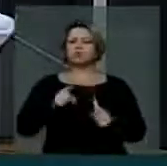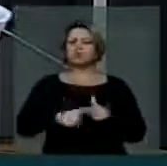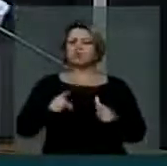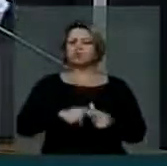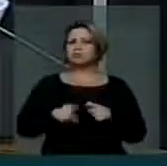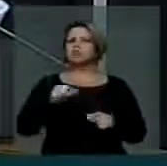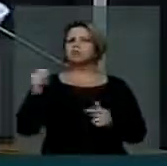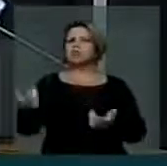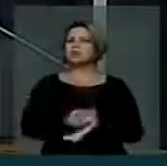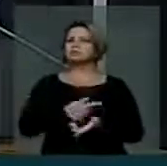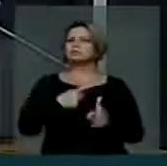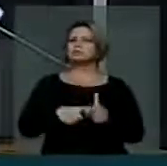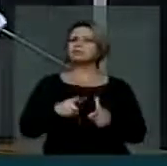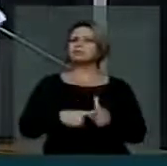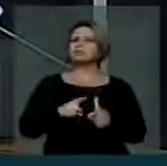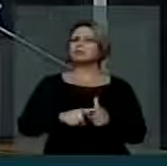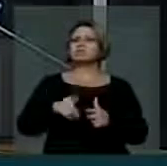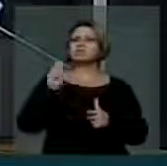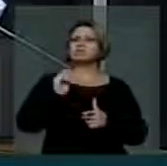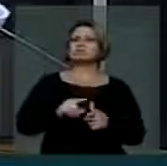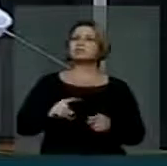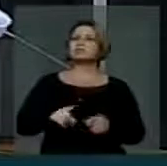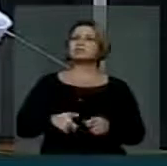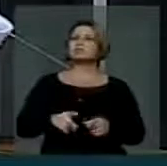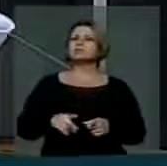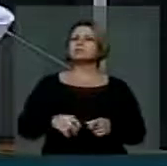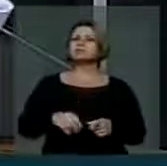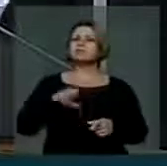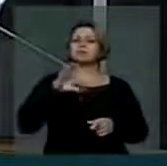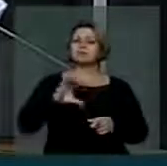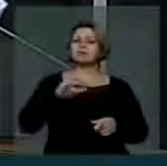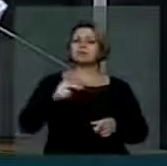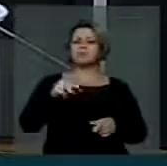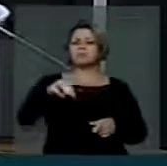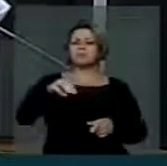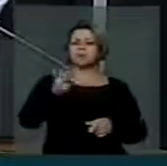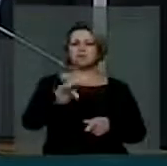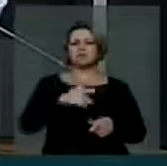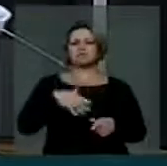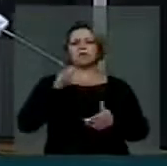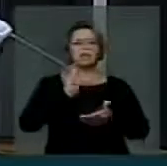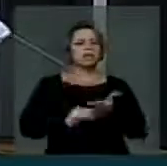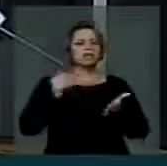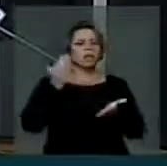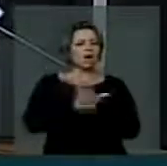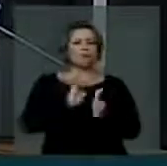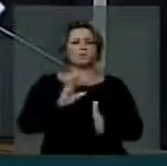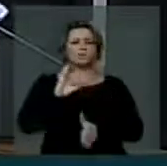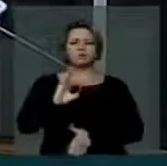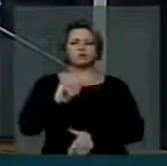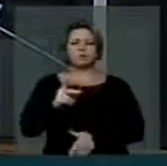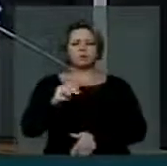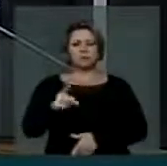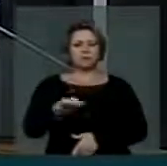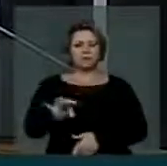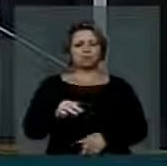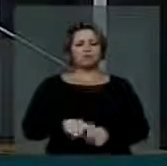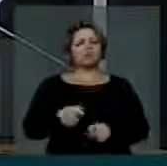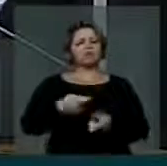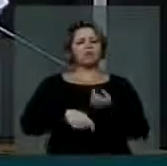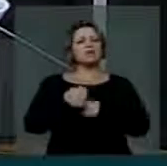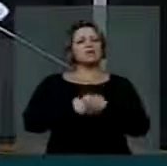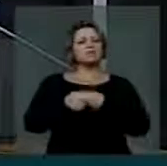profundo golpe com a derrubada da CPMF, da Contribuição Provisória pela